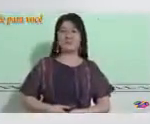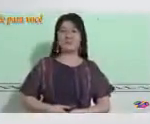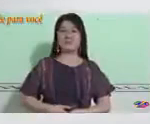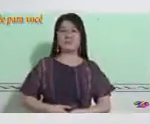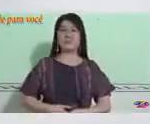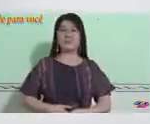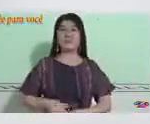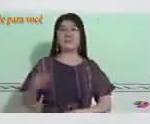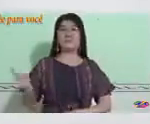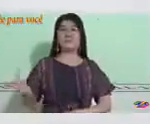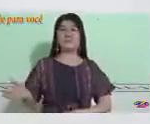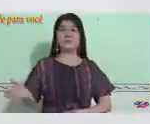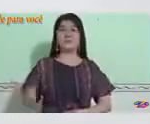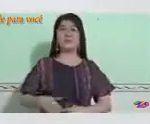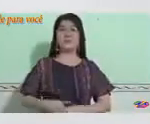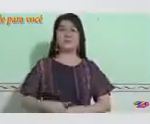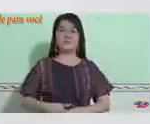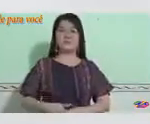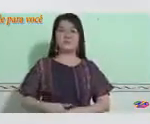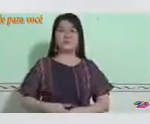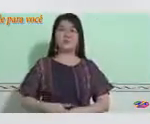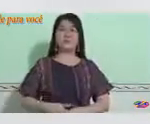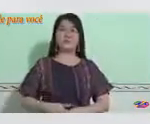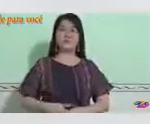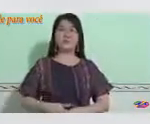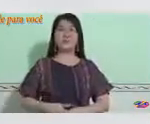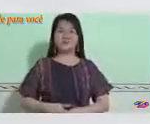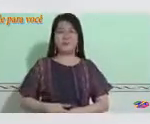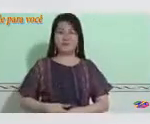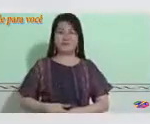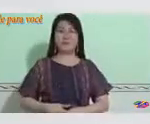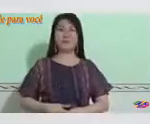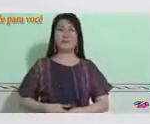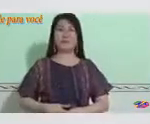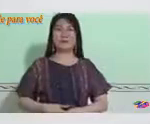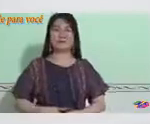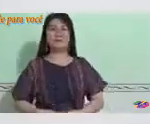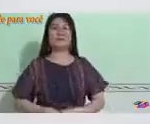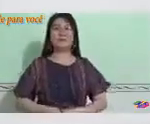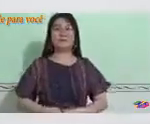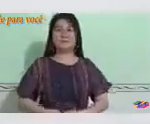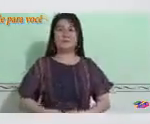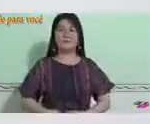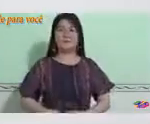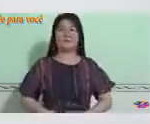químicos, cicatrizes de doenças ou queimaduras, sendo normalmente de difícil tratamento.